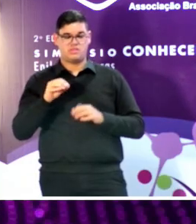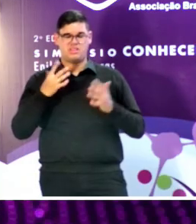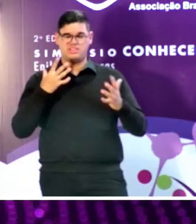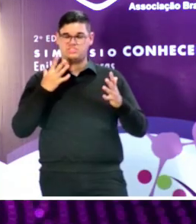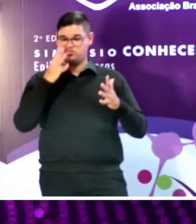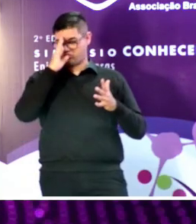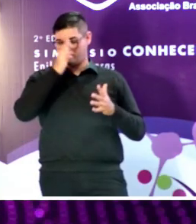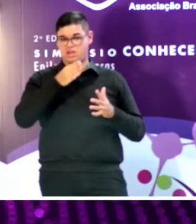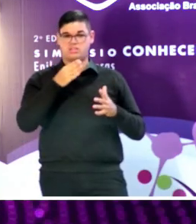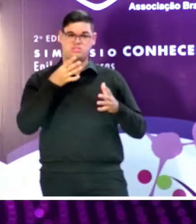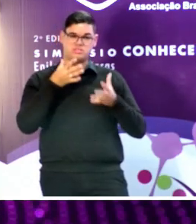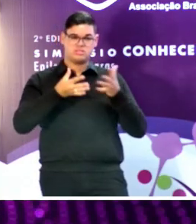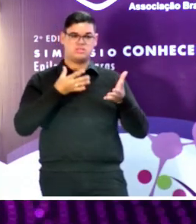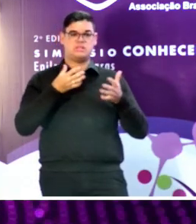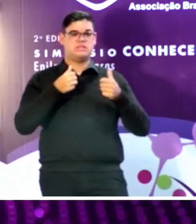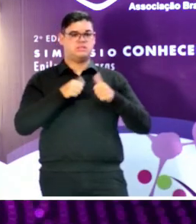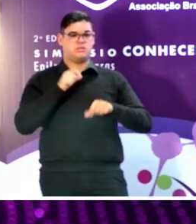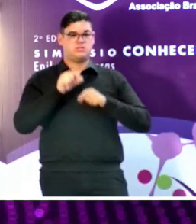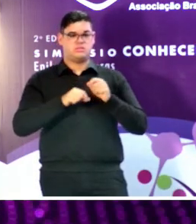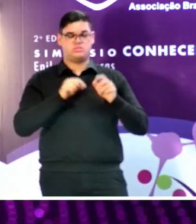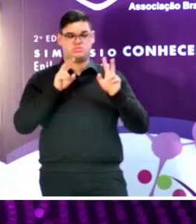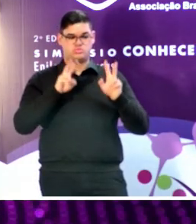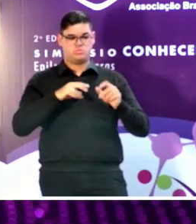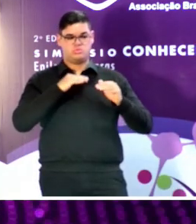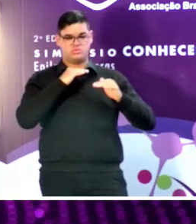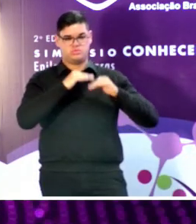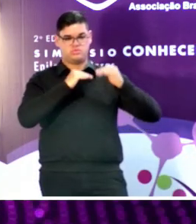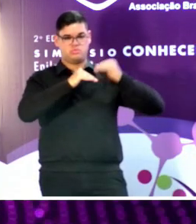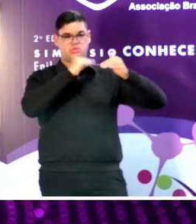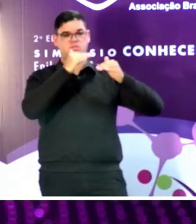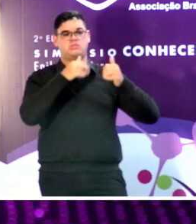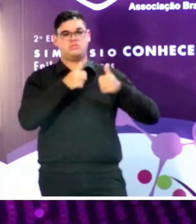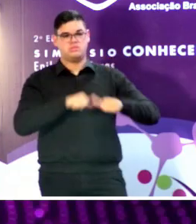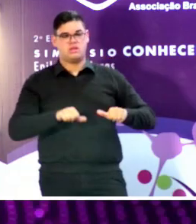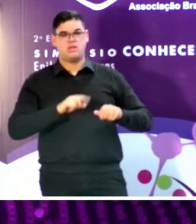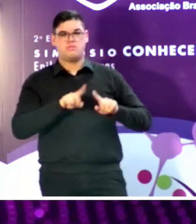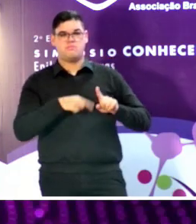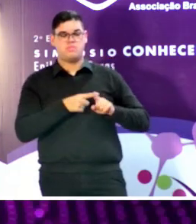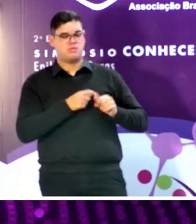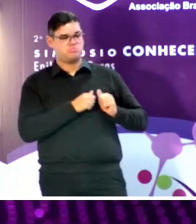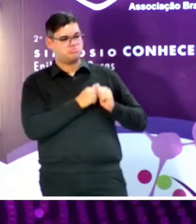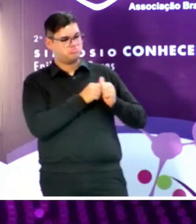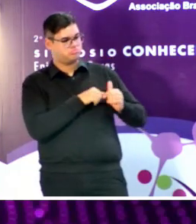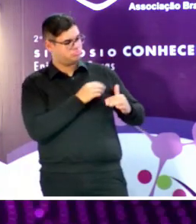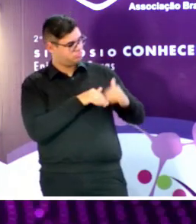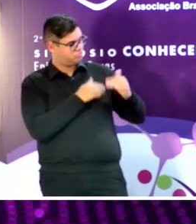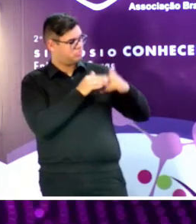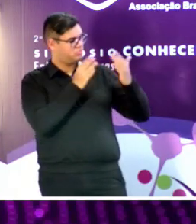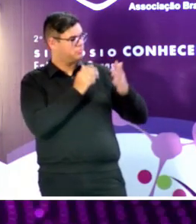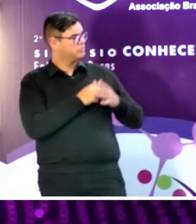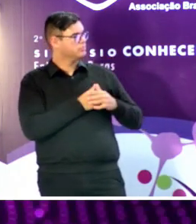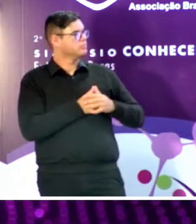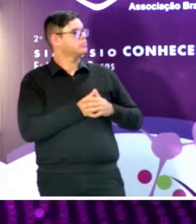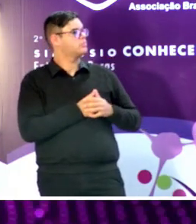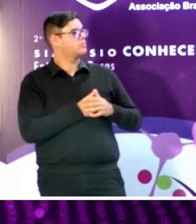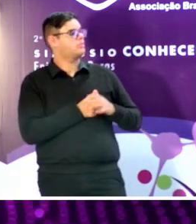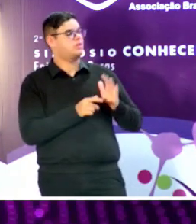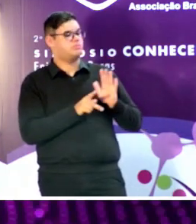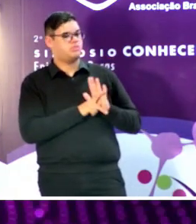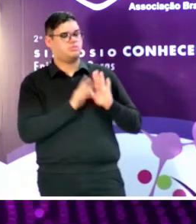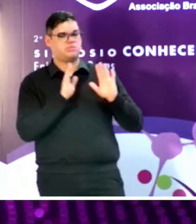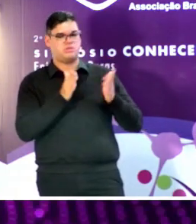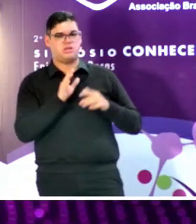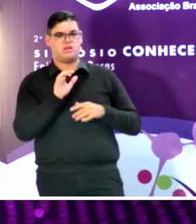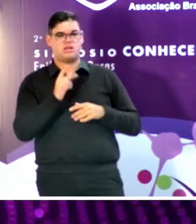diretamente relacionado ao desenvolvimento, né, e o prognóstico da HC